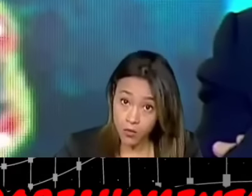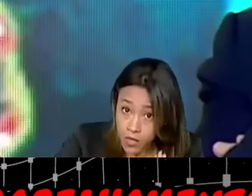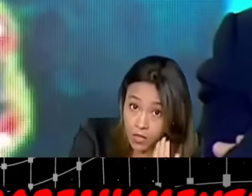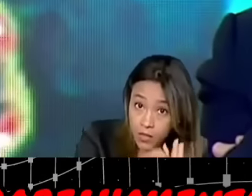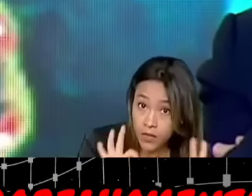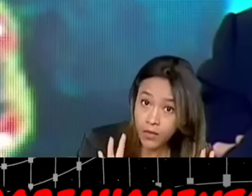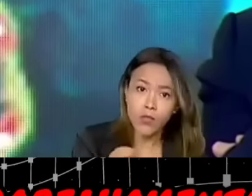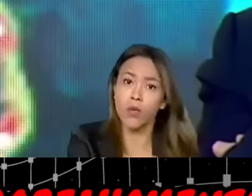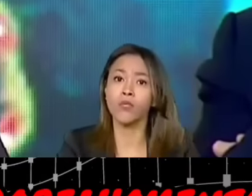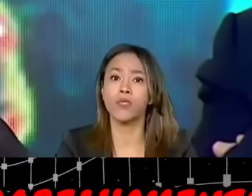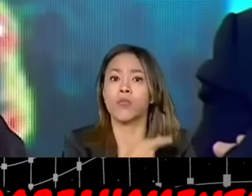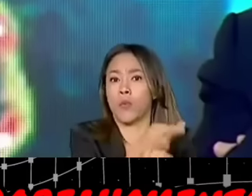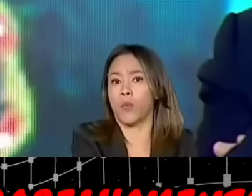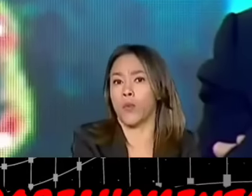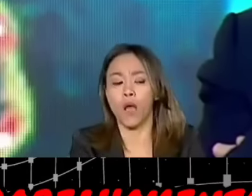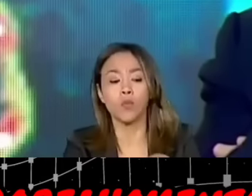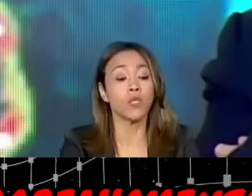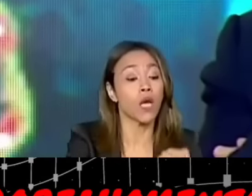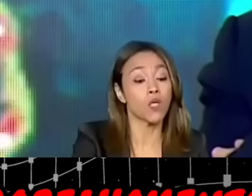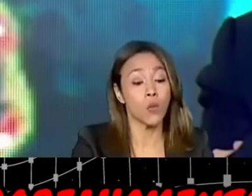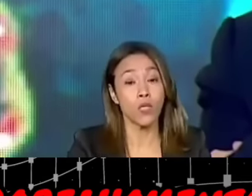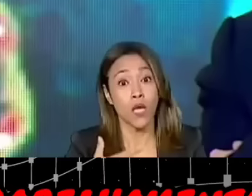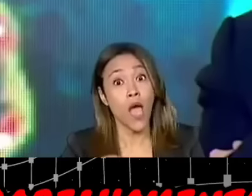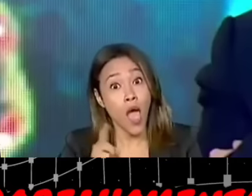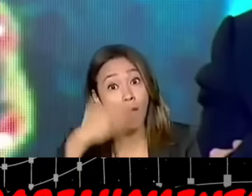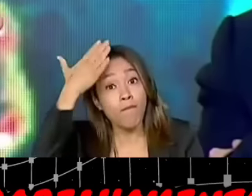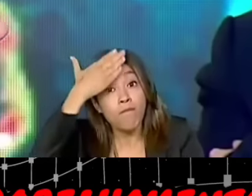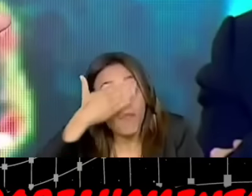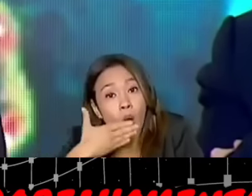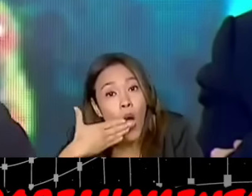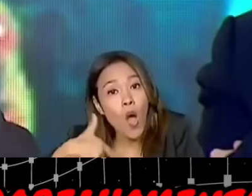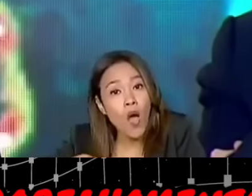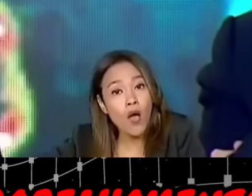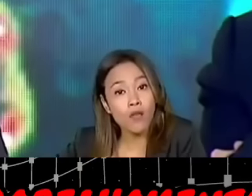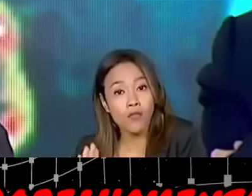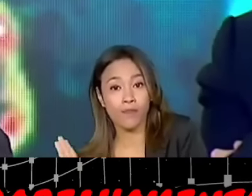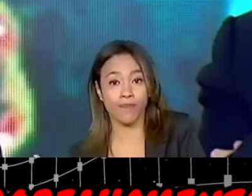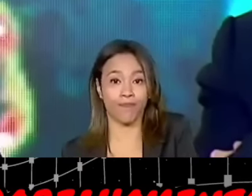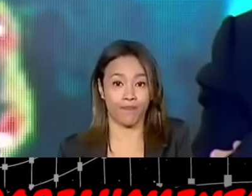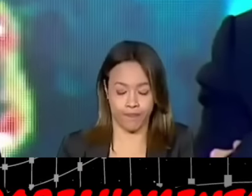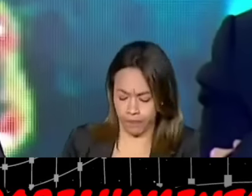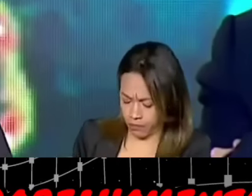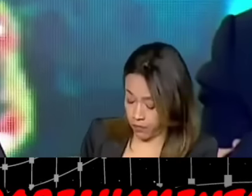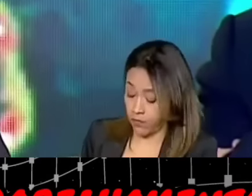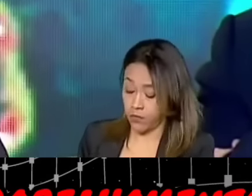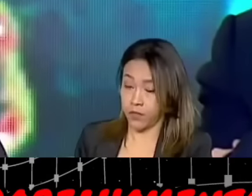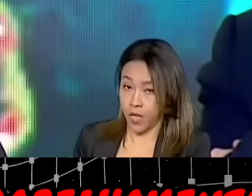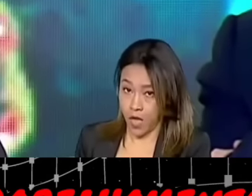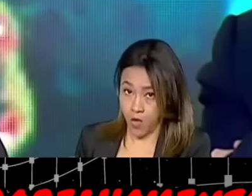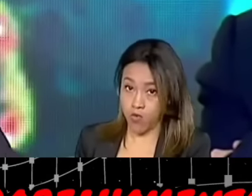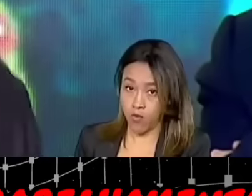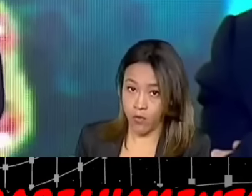certeza não precisava da busca e apreensão. Busca e apreensão é lastreada em prova indiciária. E quem faz a busca e apreensão? Sou